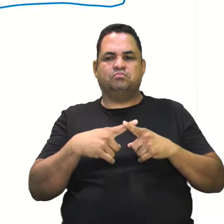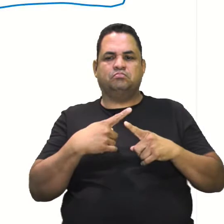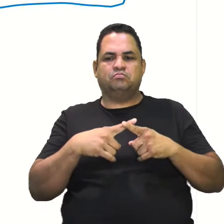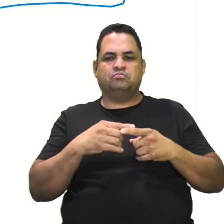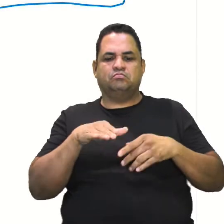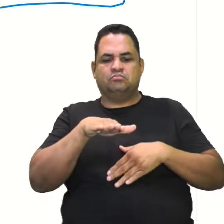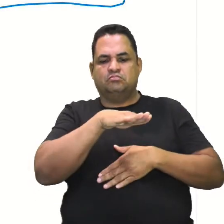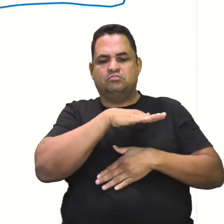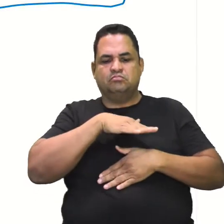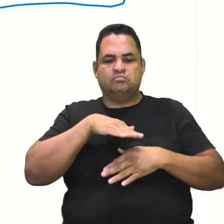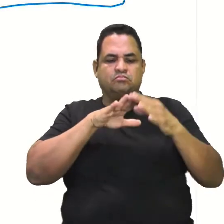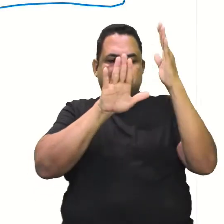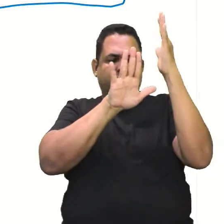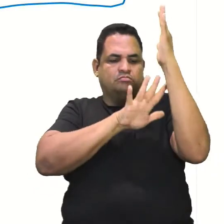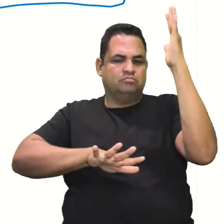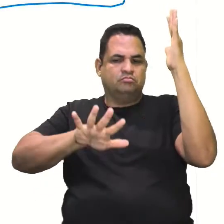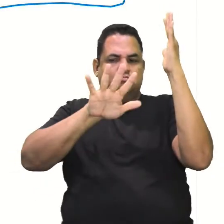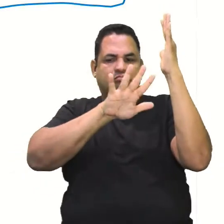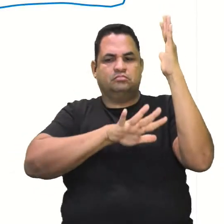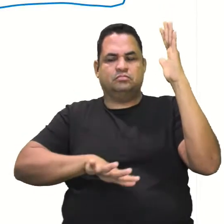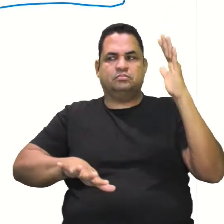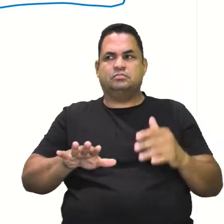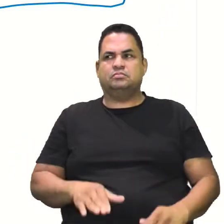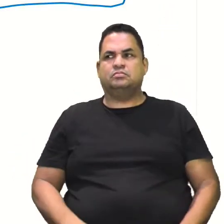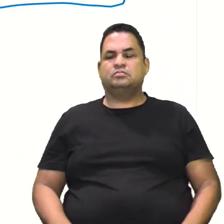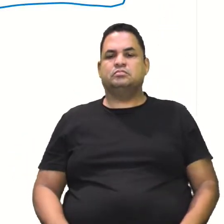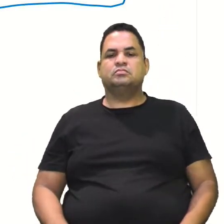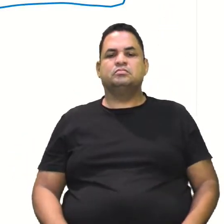no plano cartesiano.